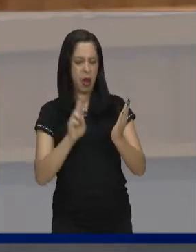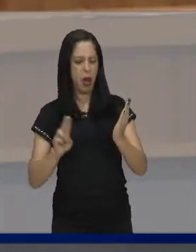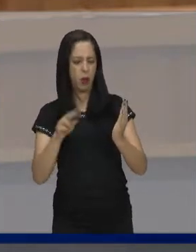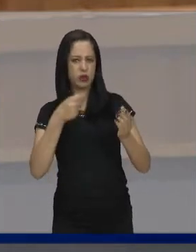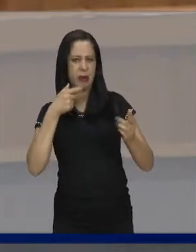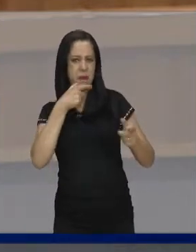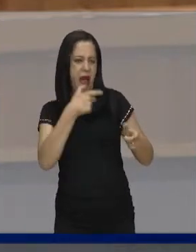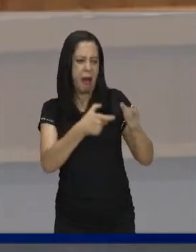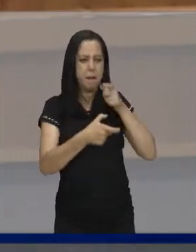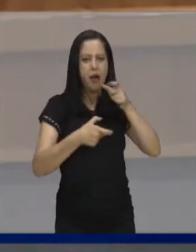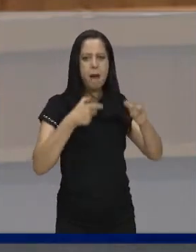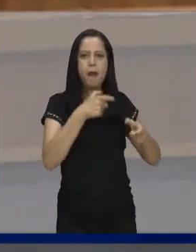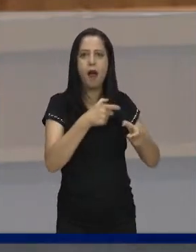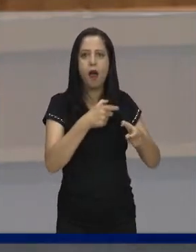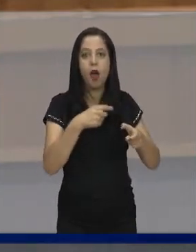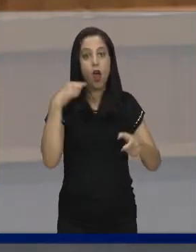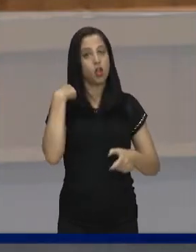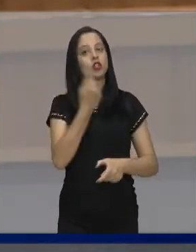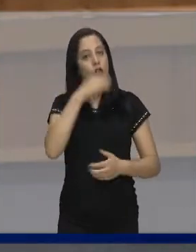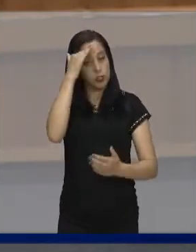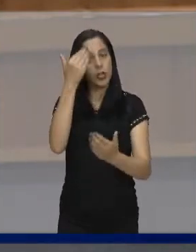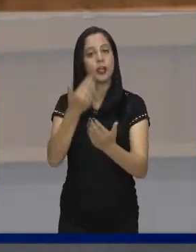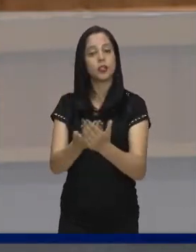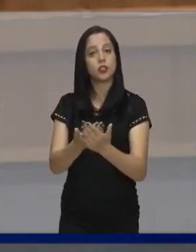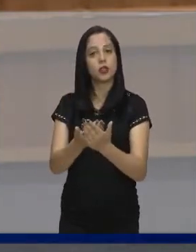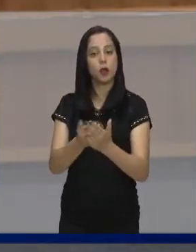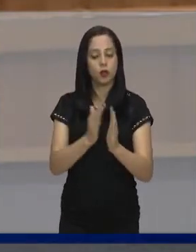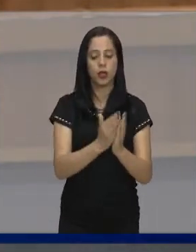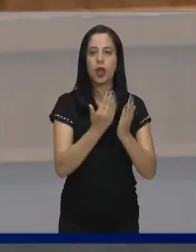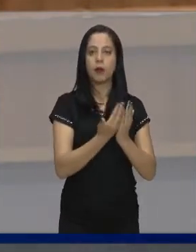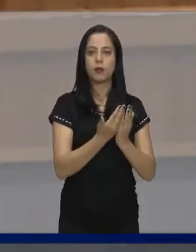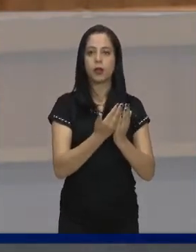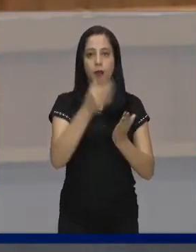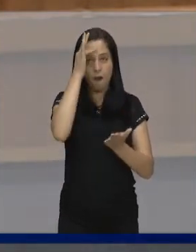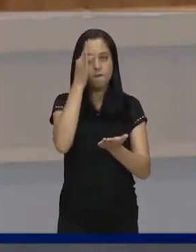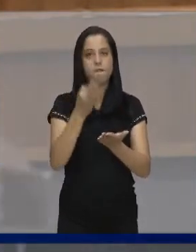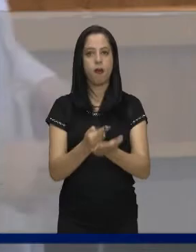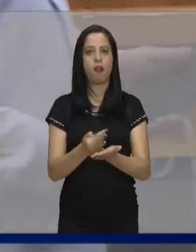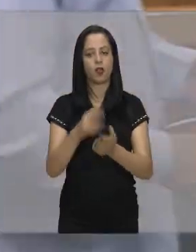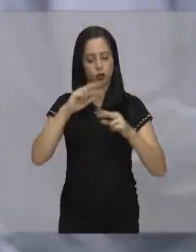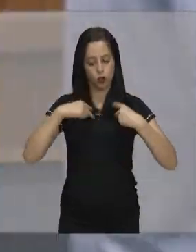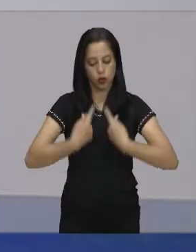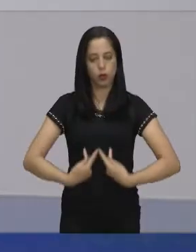cremos que a palavra de Deus é a regra de fé e conduta do ser humano.